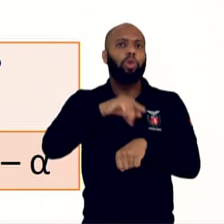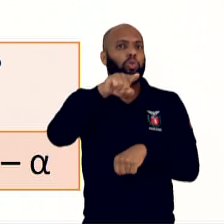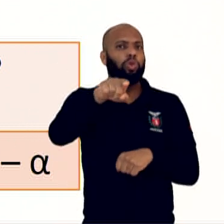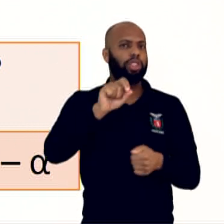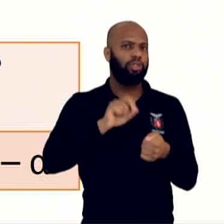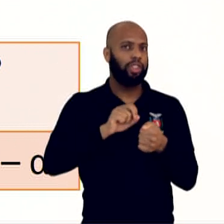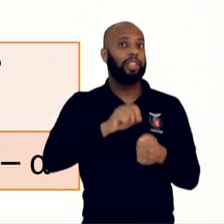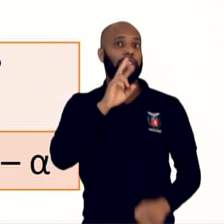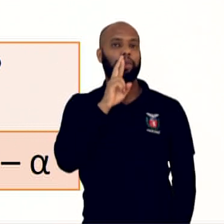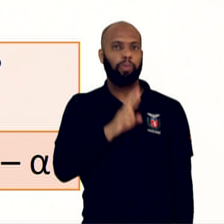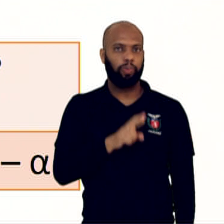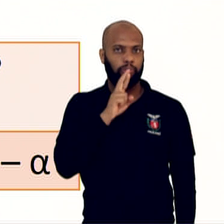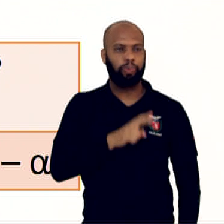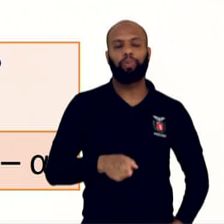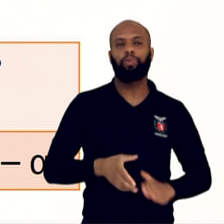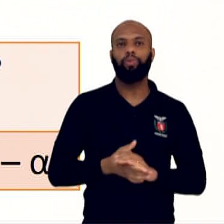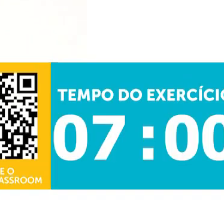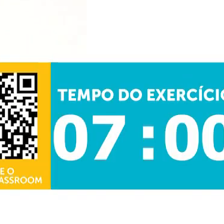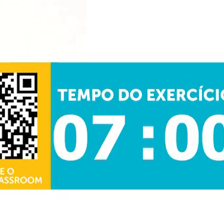vocês resolverem.